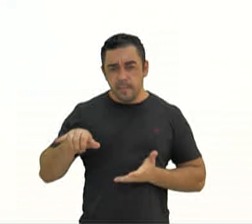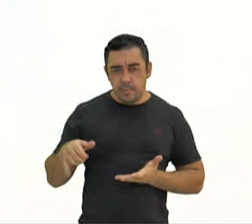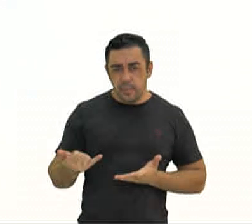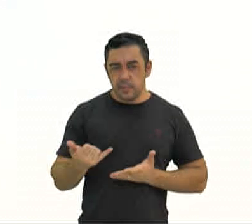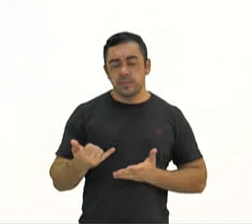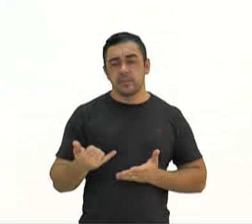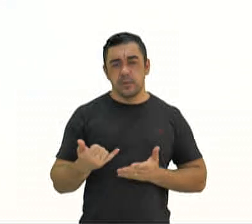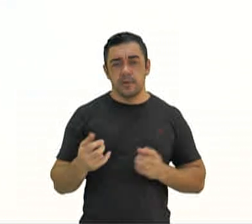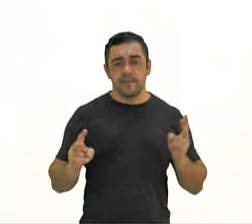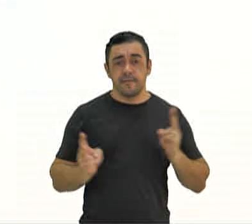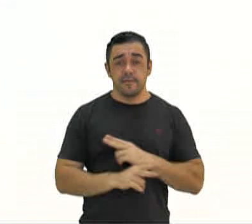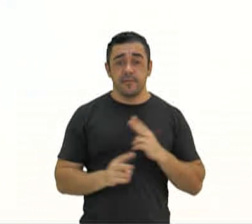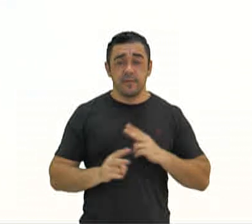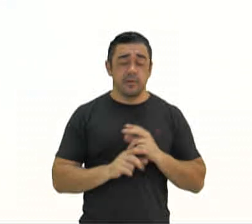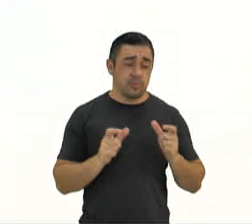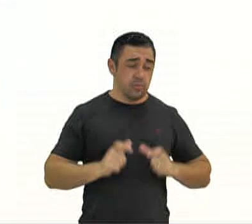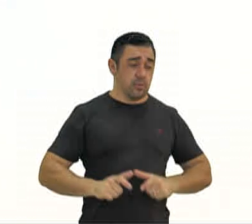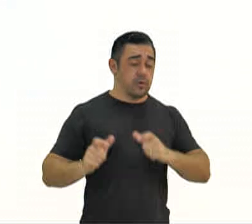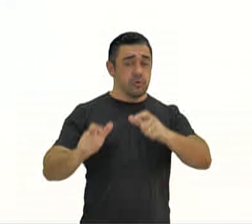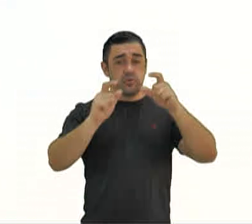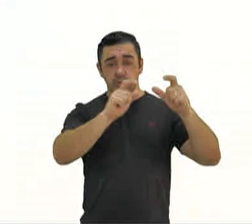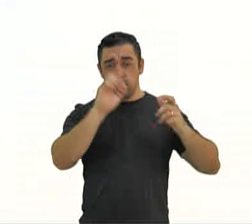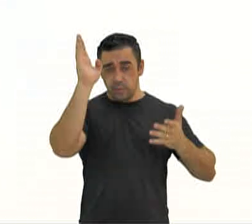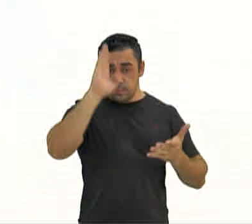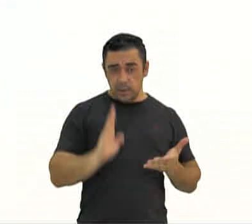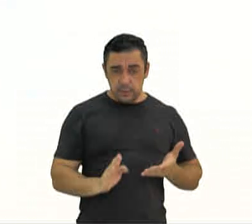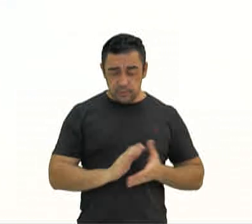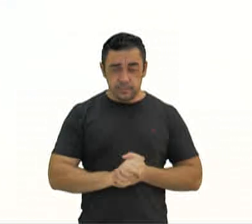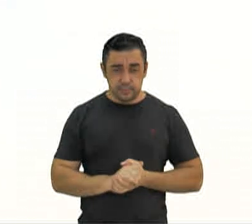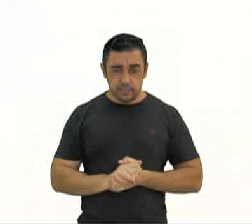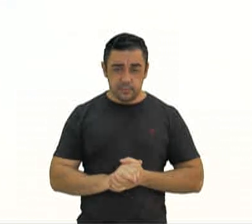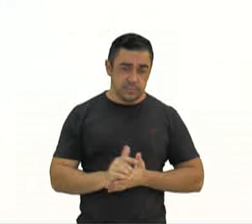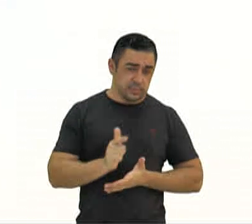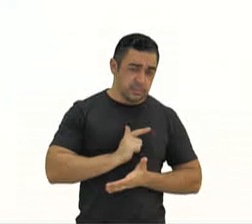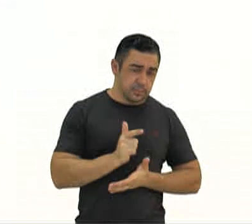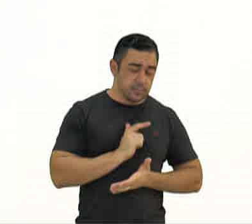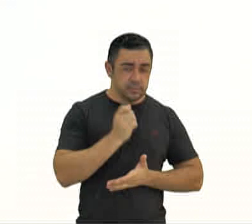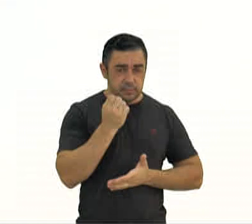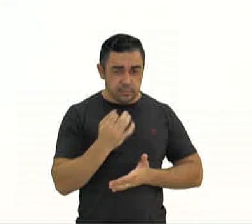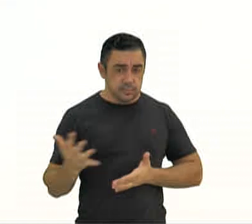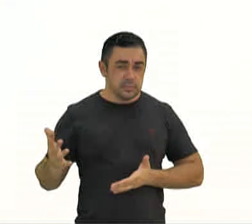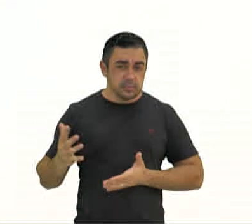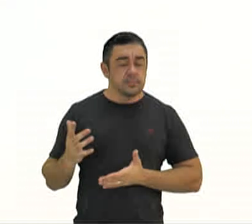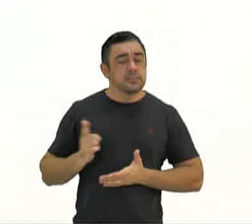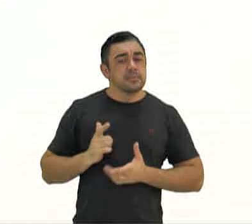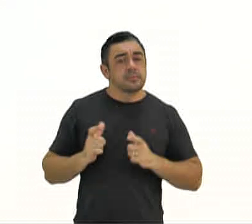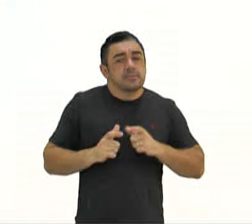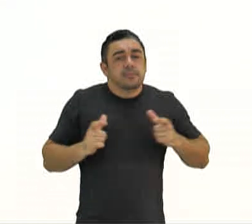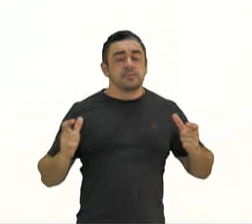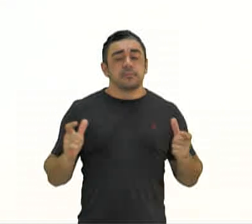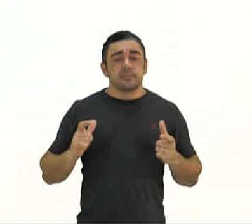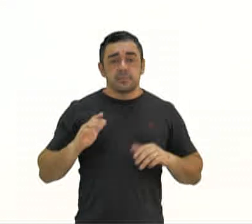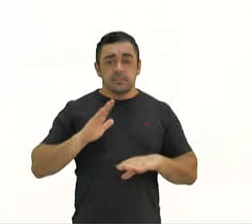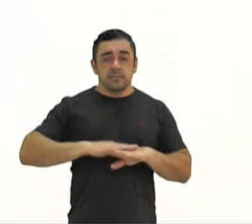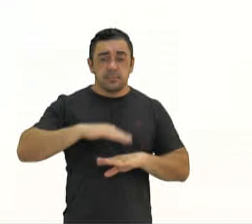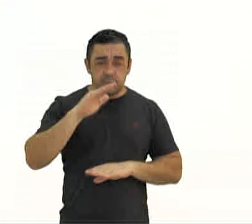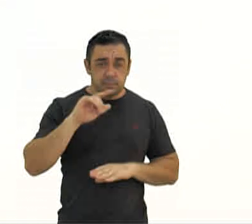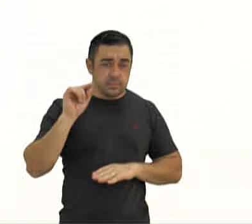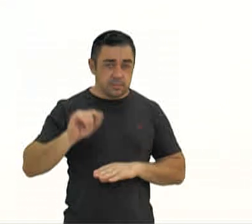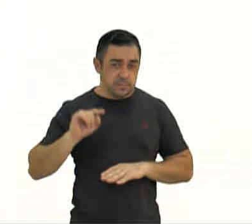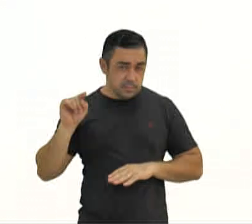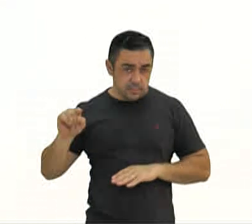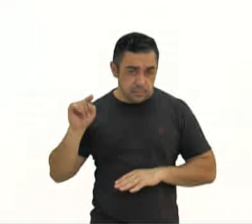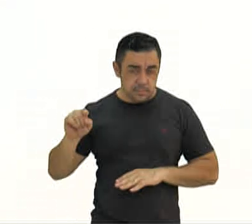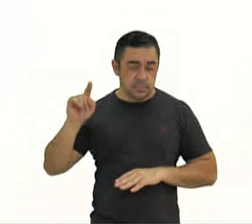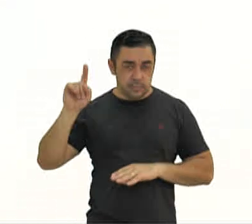aproveitamento de vento em várias regiões brasileiras. Temos um volume grande e que cada vez mais